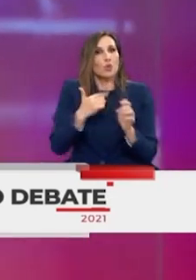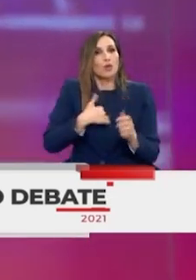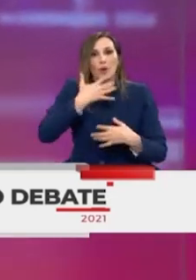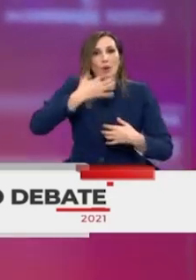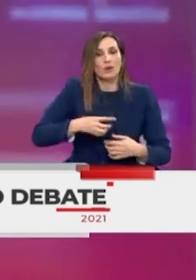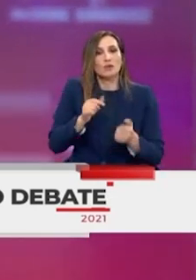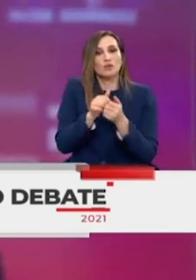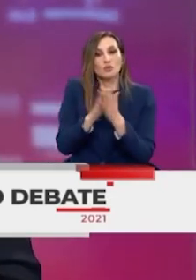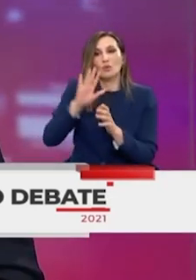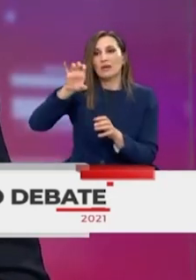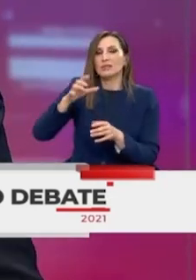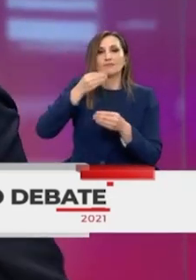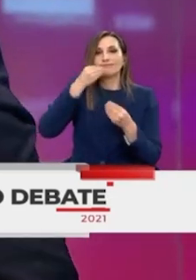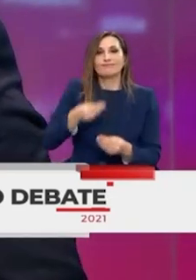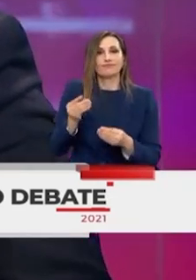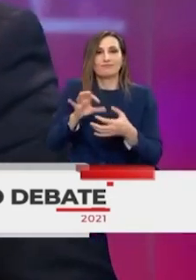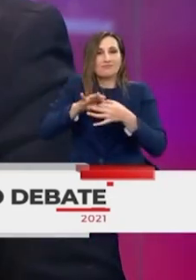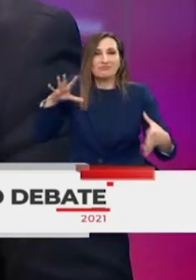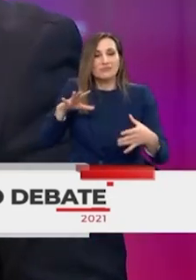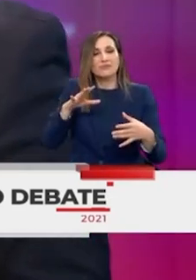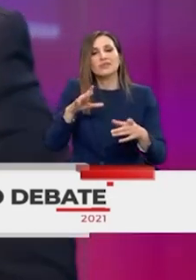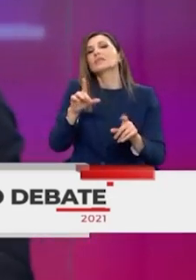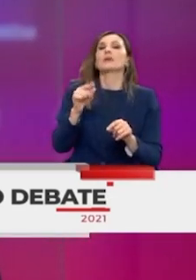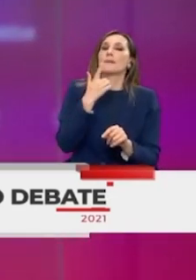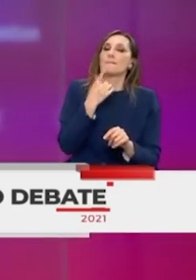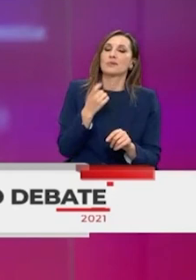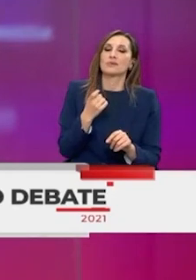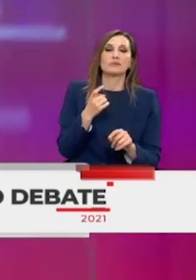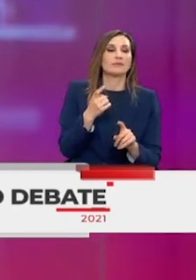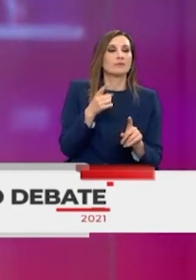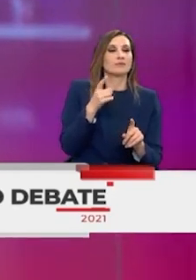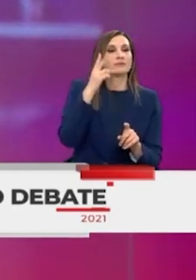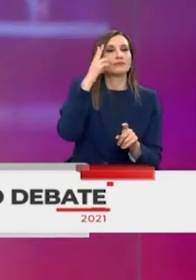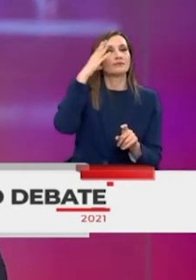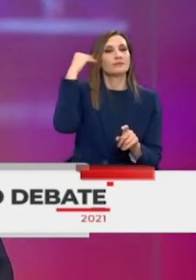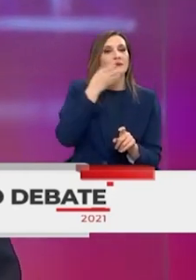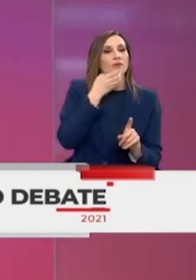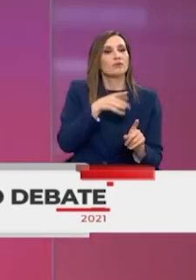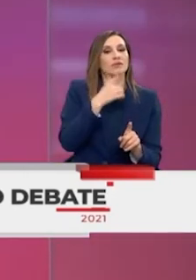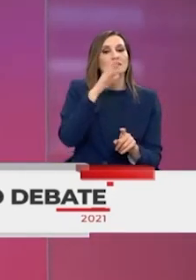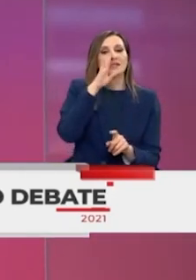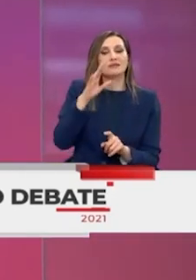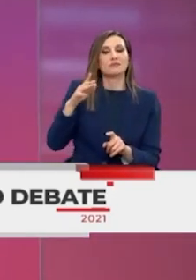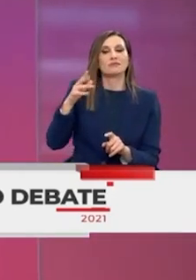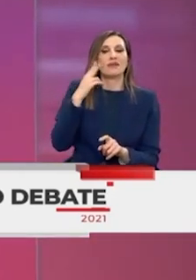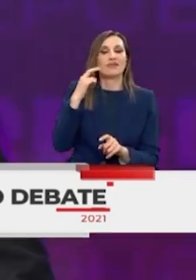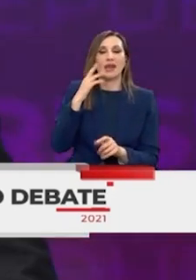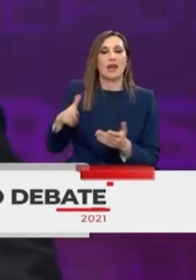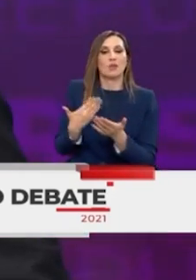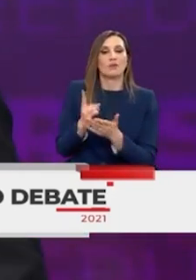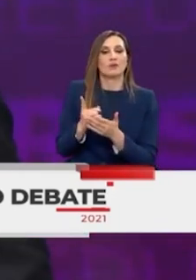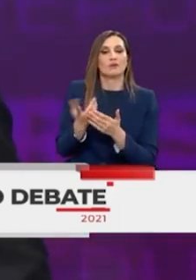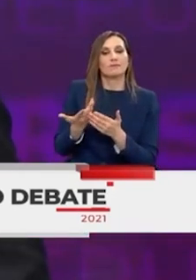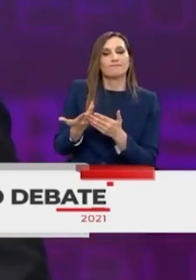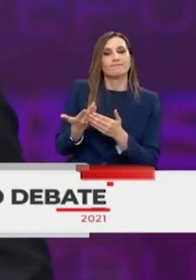o que eu acho que o país não deve ter. E representa tudo já o que agora, eu acho. Já agora deixe-me perguntar-lhe, Ana Gomes, se André Ventura não se tivesse candidatado a estas eleições, teria